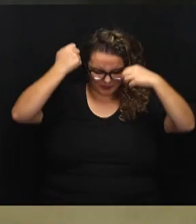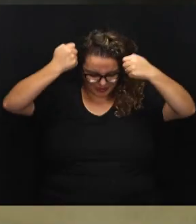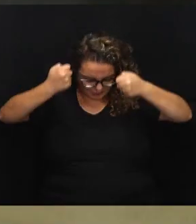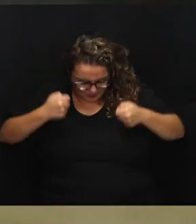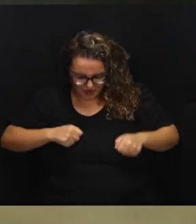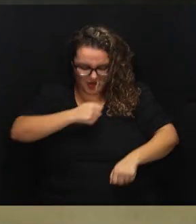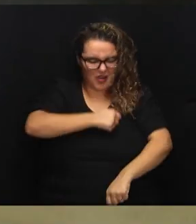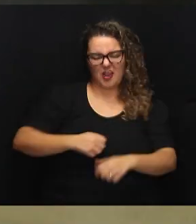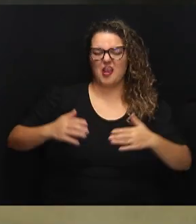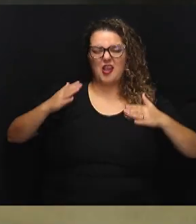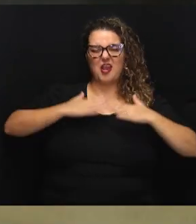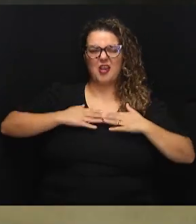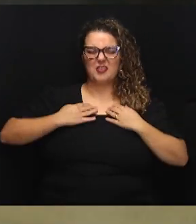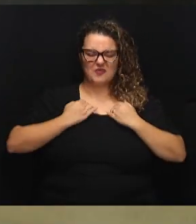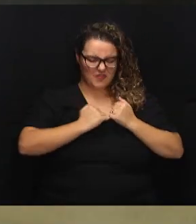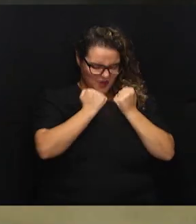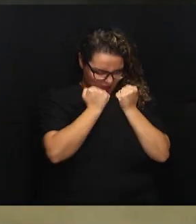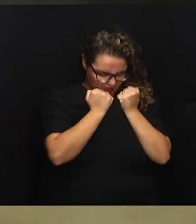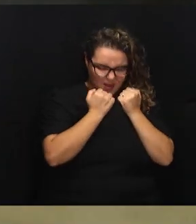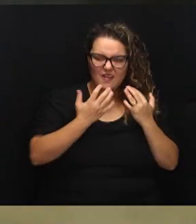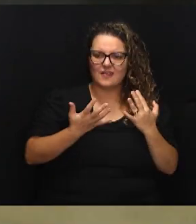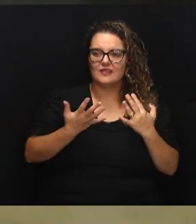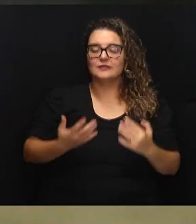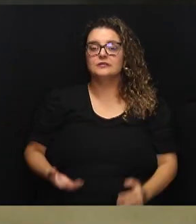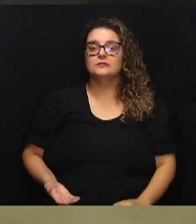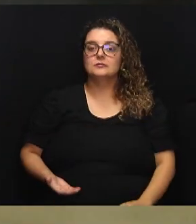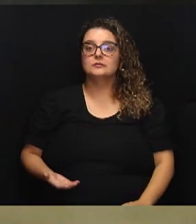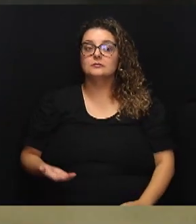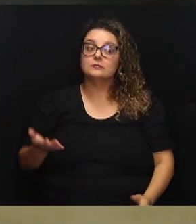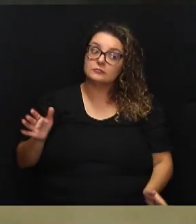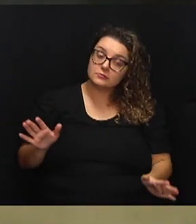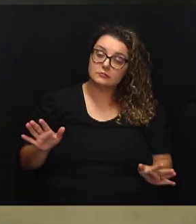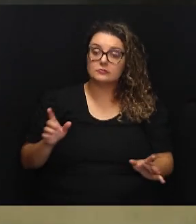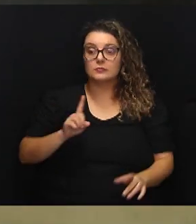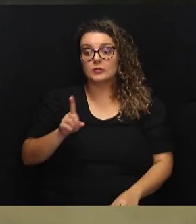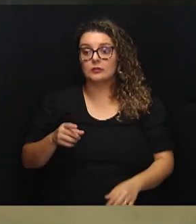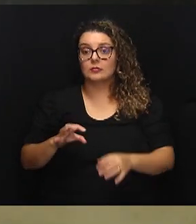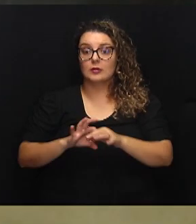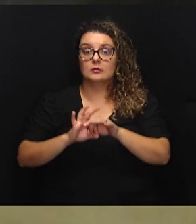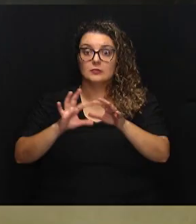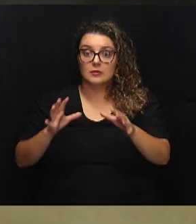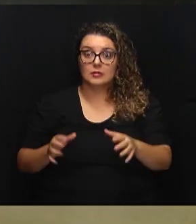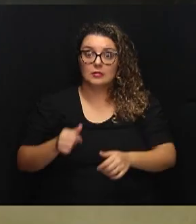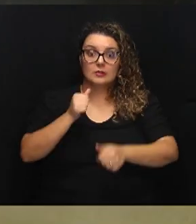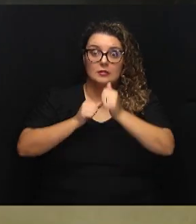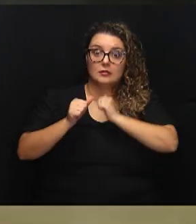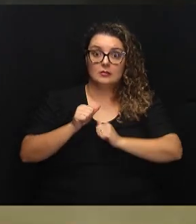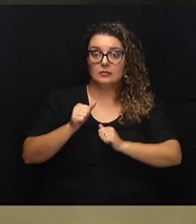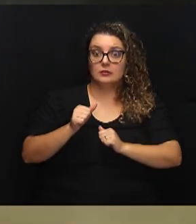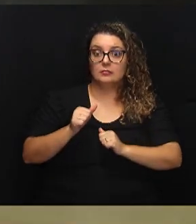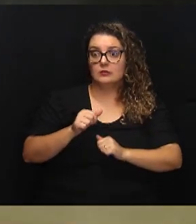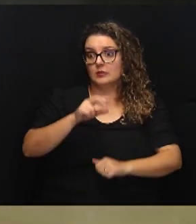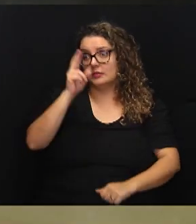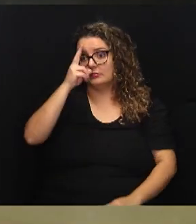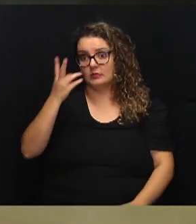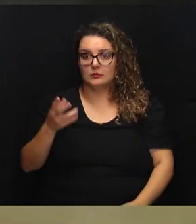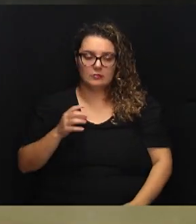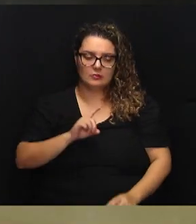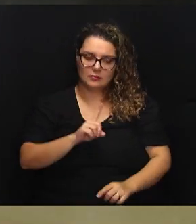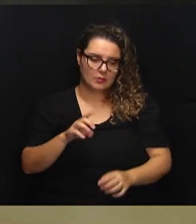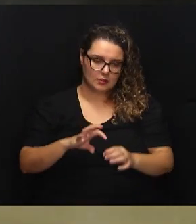vamos embora, mesmo que não é permitido entrar com bebida no estádio, né,